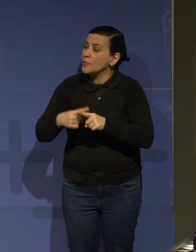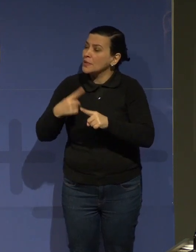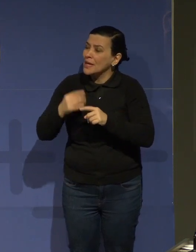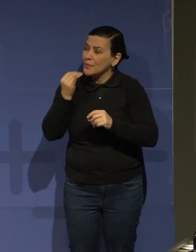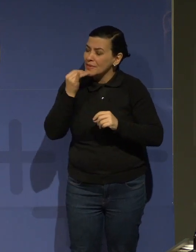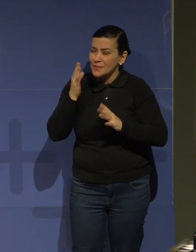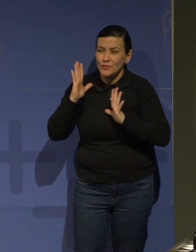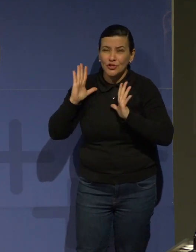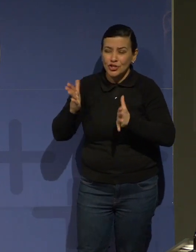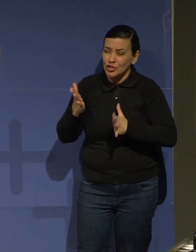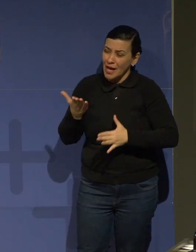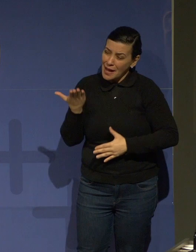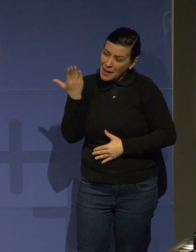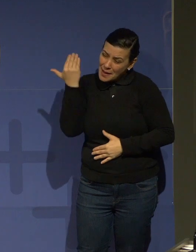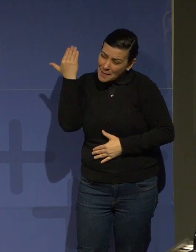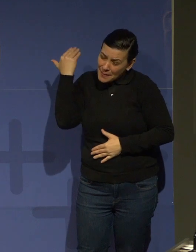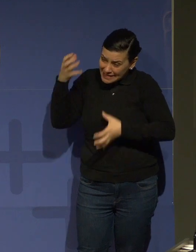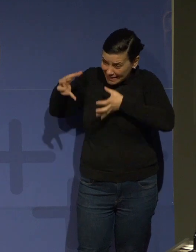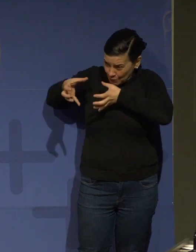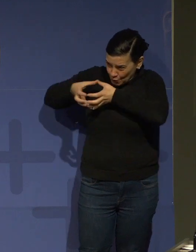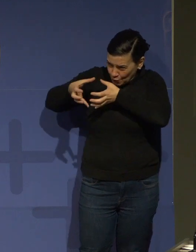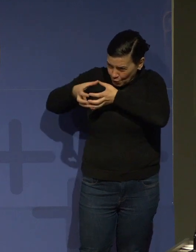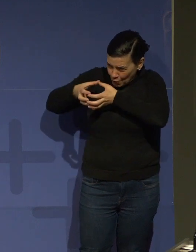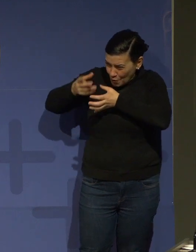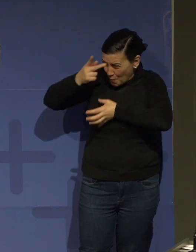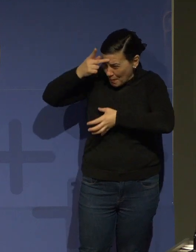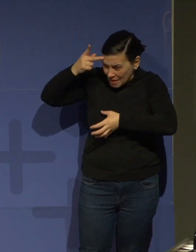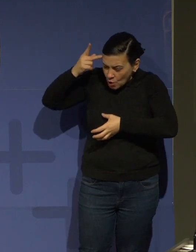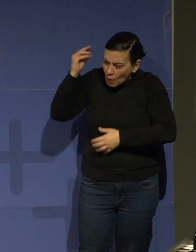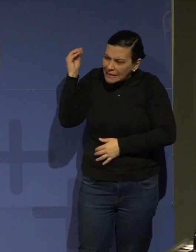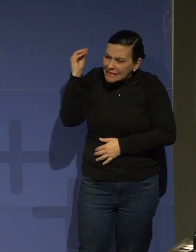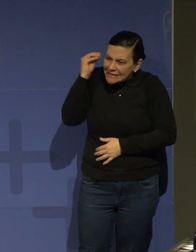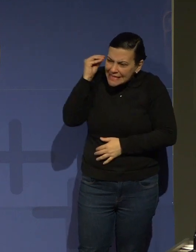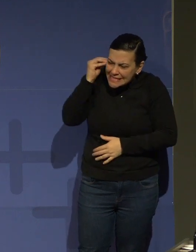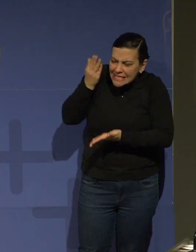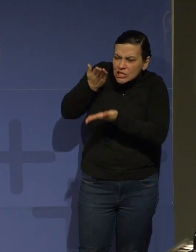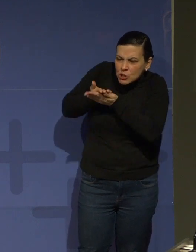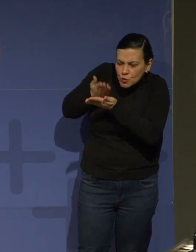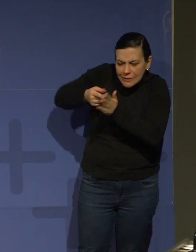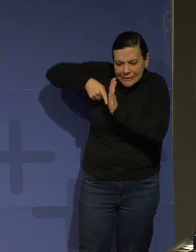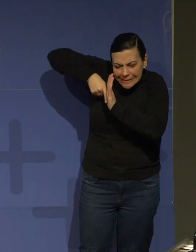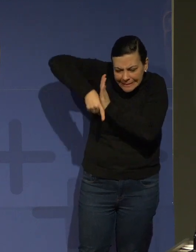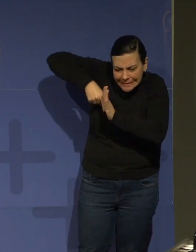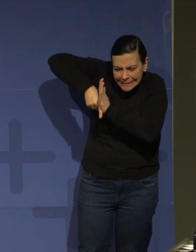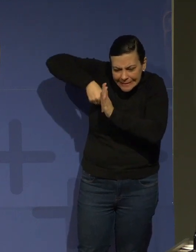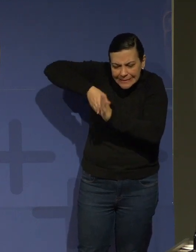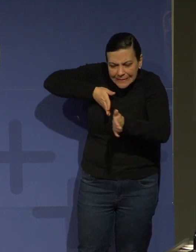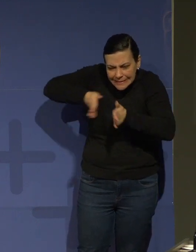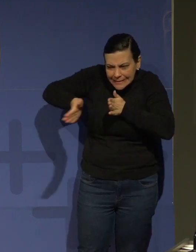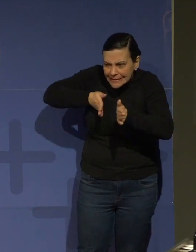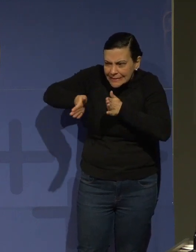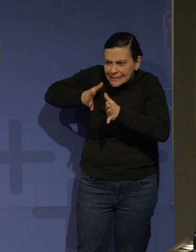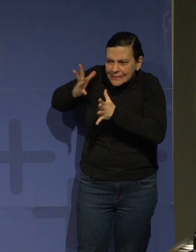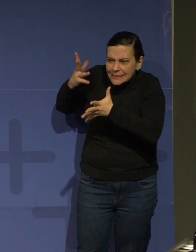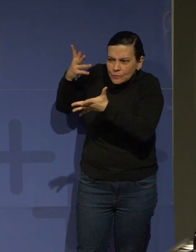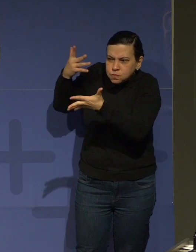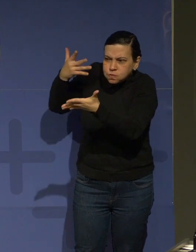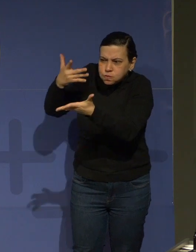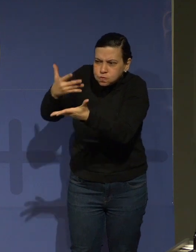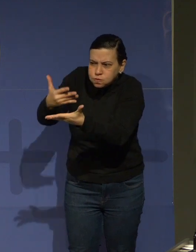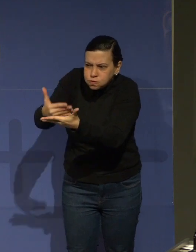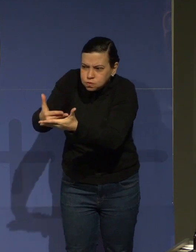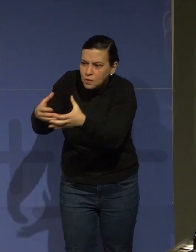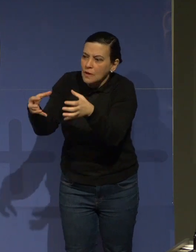de experiência de muita gente testando e estudando esse tipo de assunto. Então, a gente ressalta e a